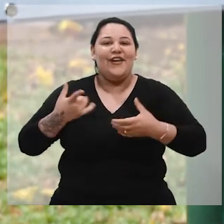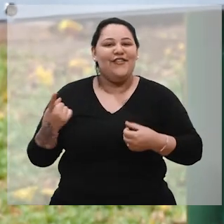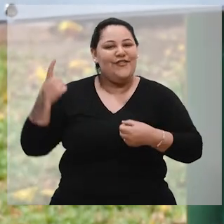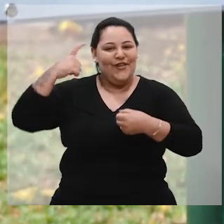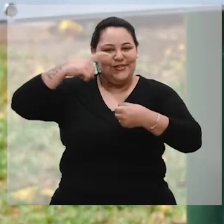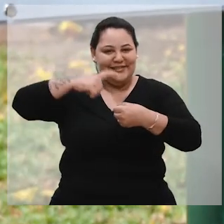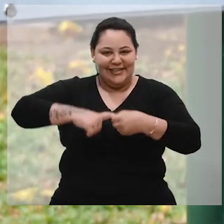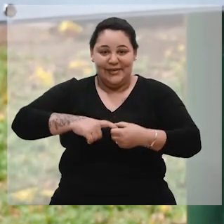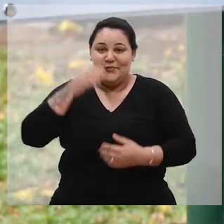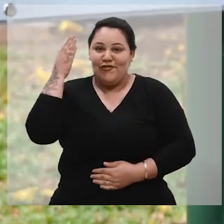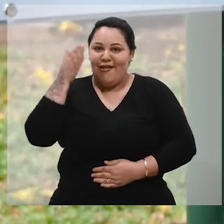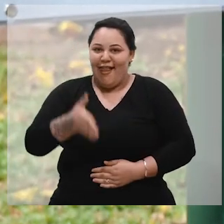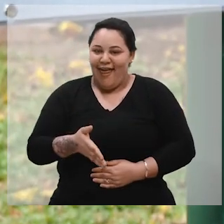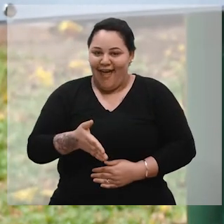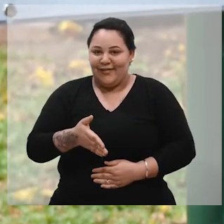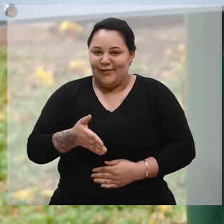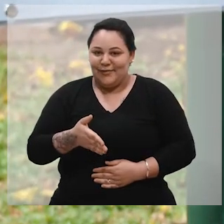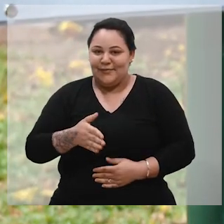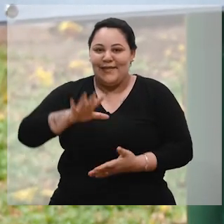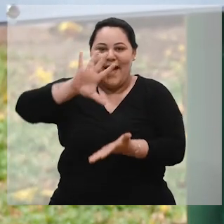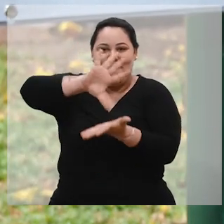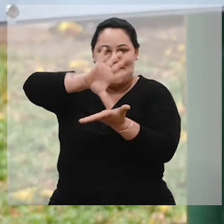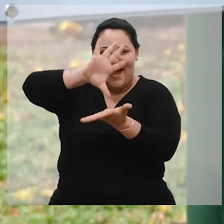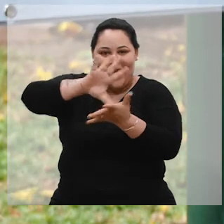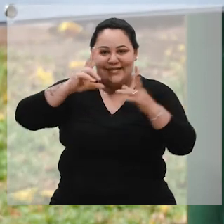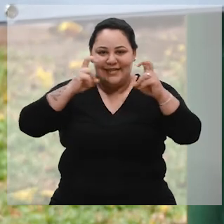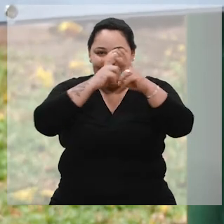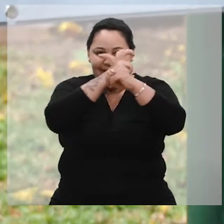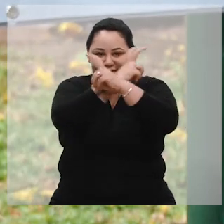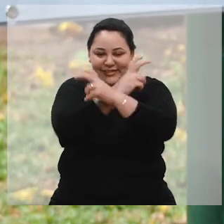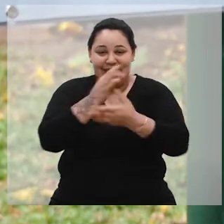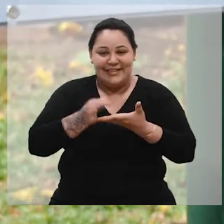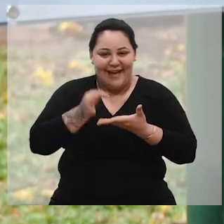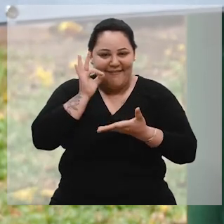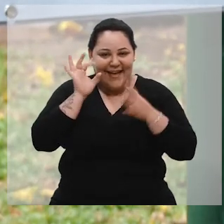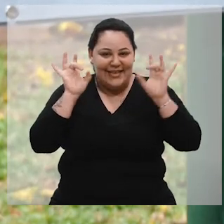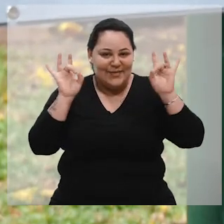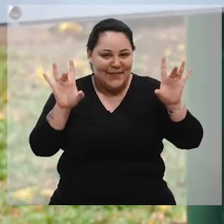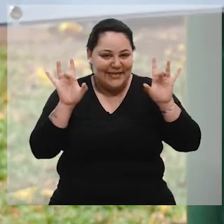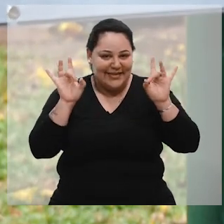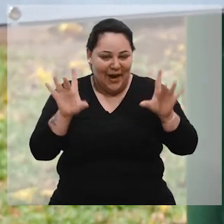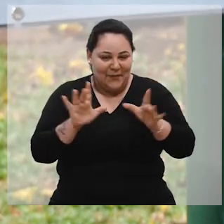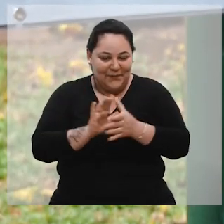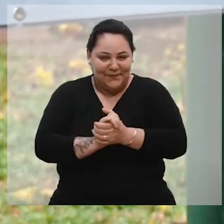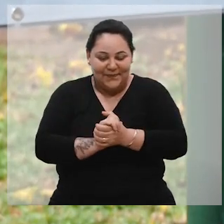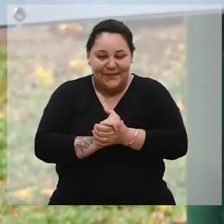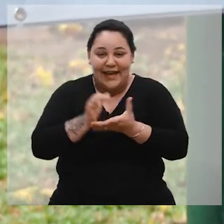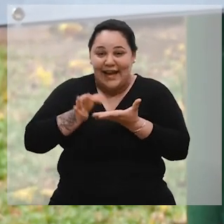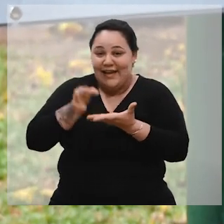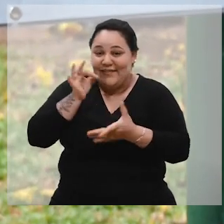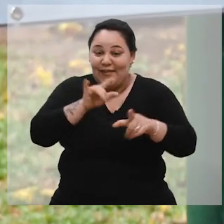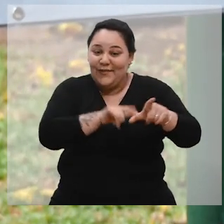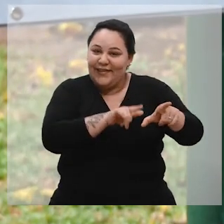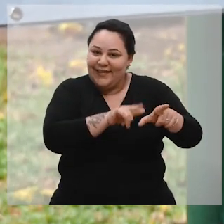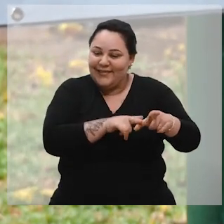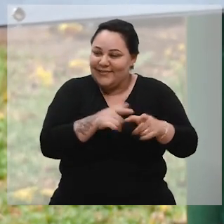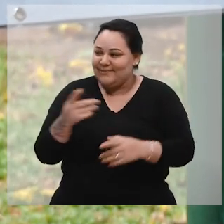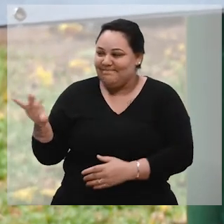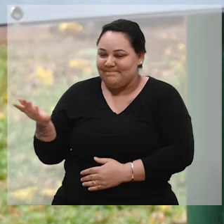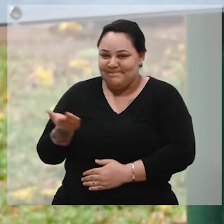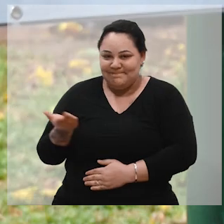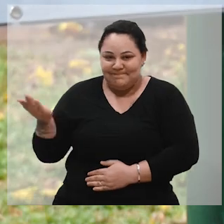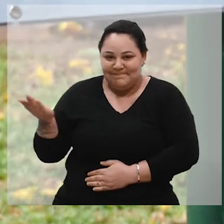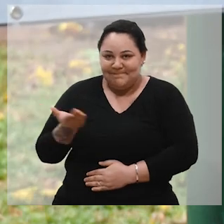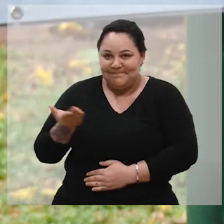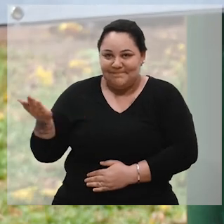Estamos de volta aqui direto da Praça Dante Alighieri, neste café especialíssimo, Café com Letras, recebendo nada mais, nada